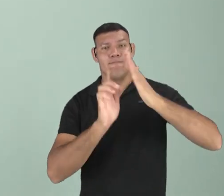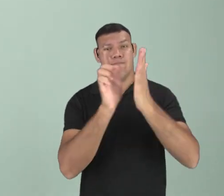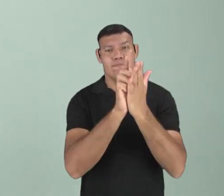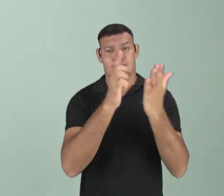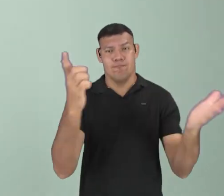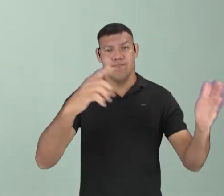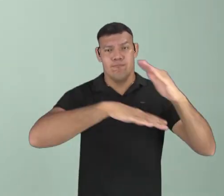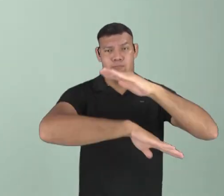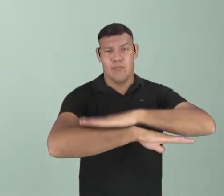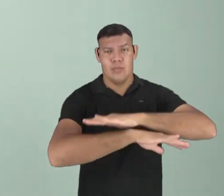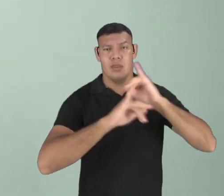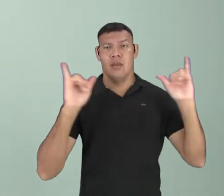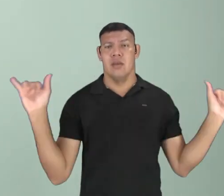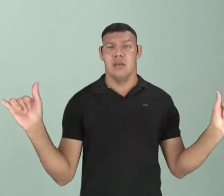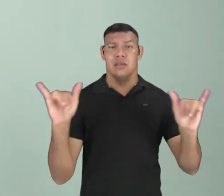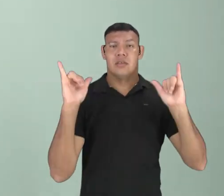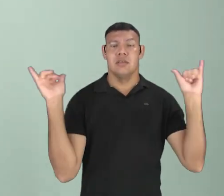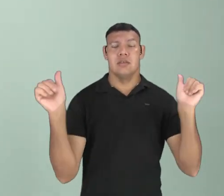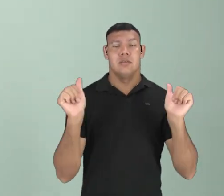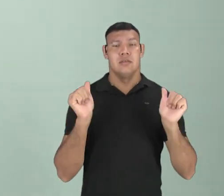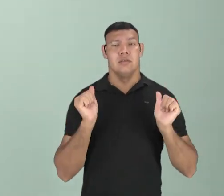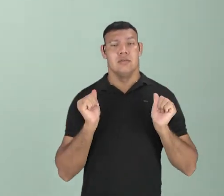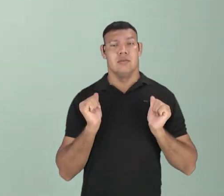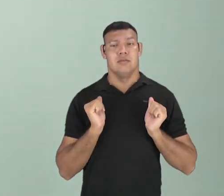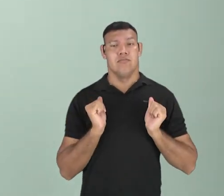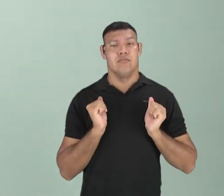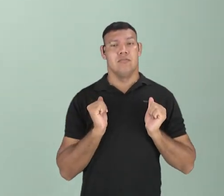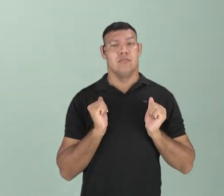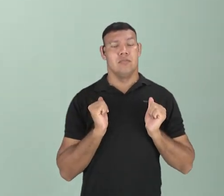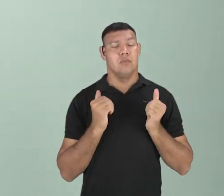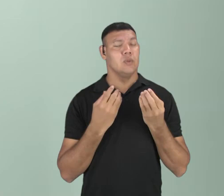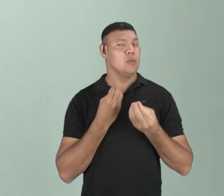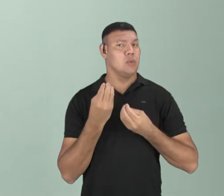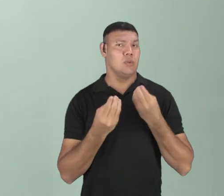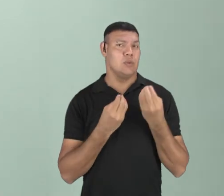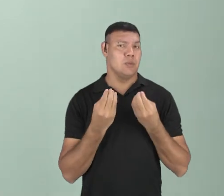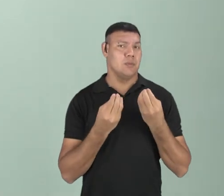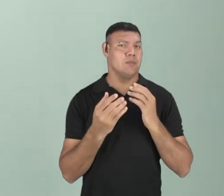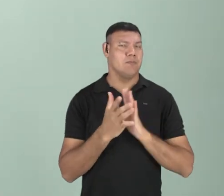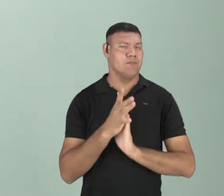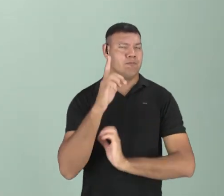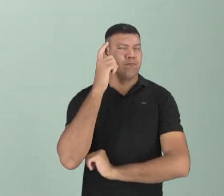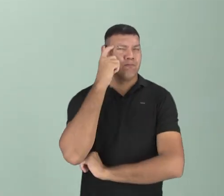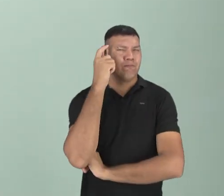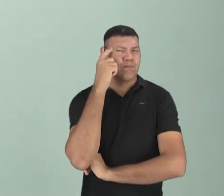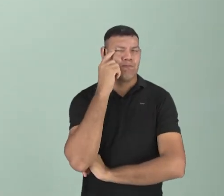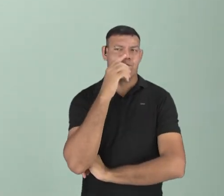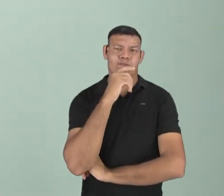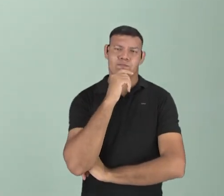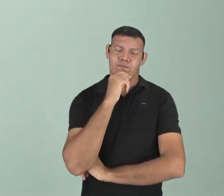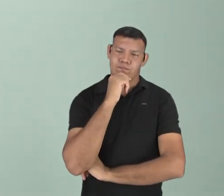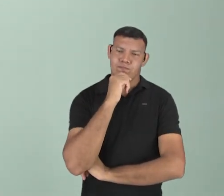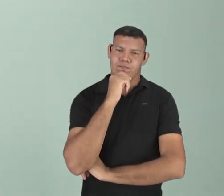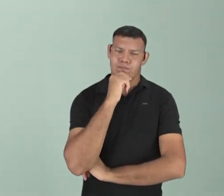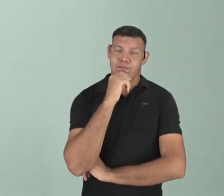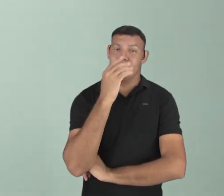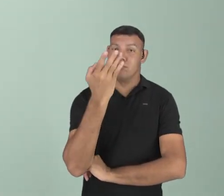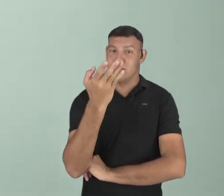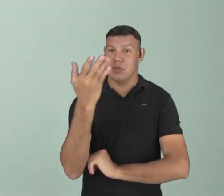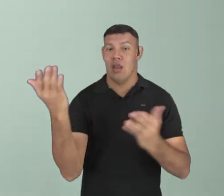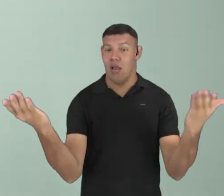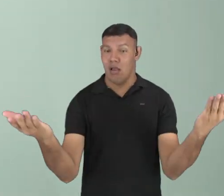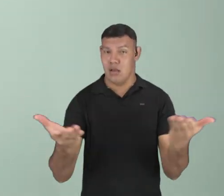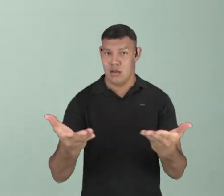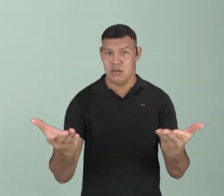a notícia, ela consegue ser imparcial. Pensem um pouquinho aí, ok? Agora